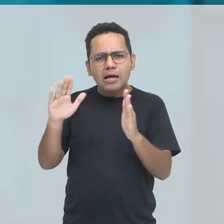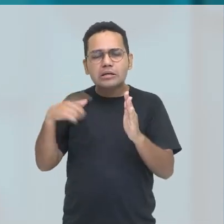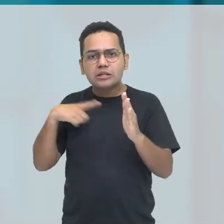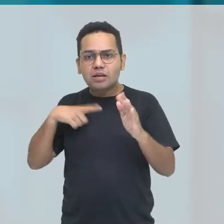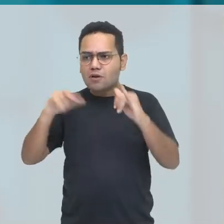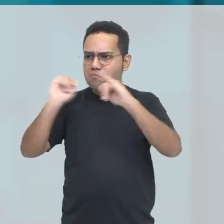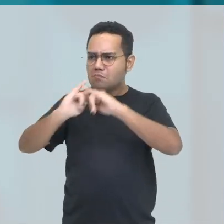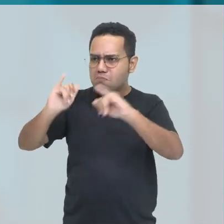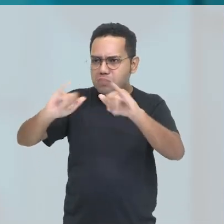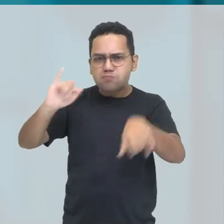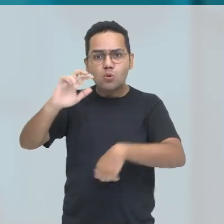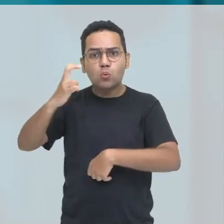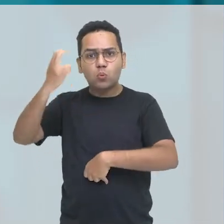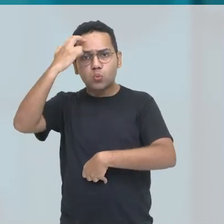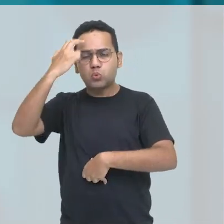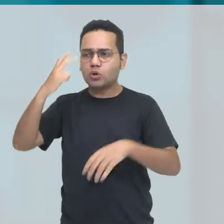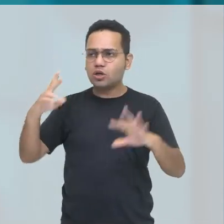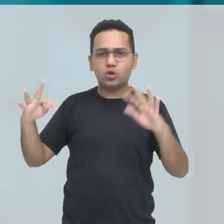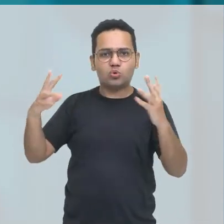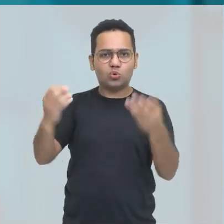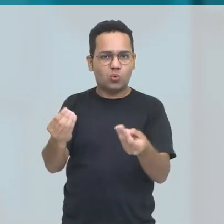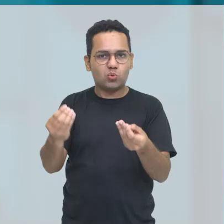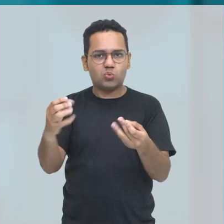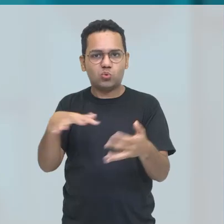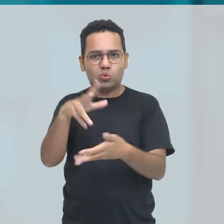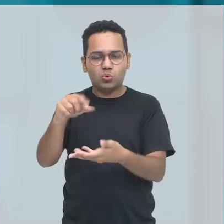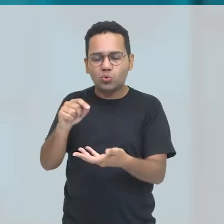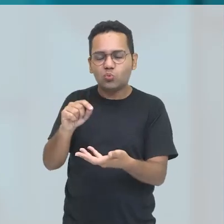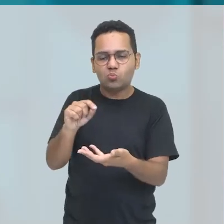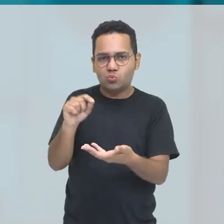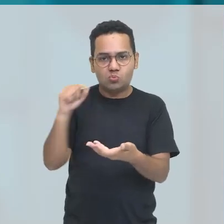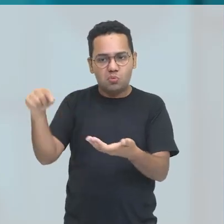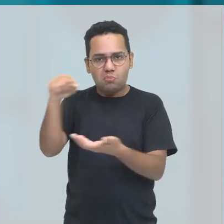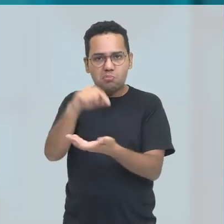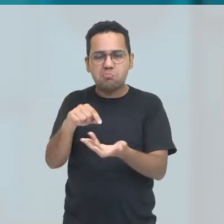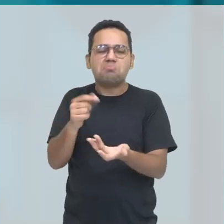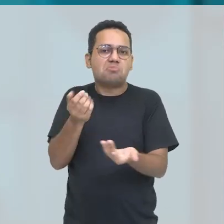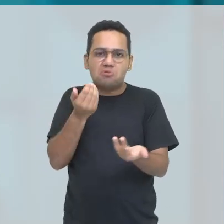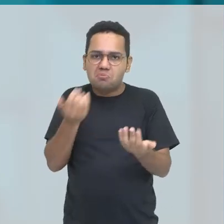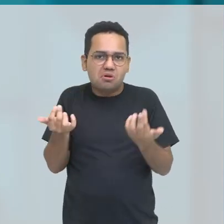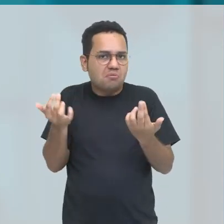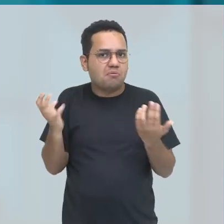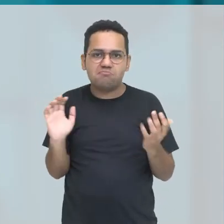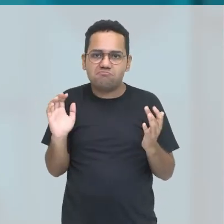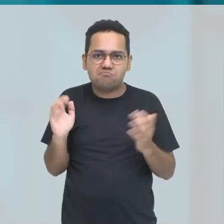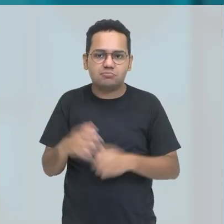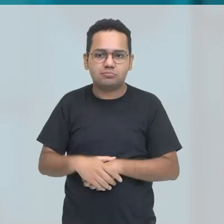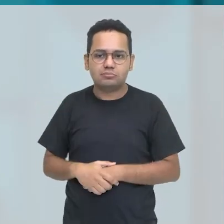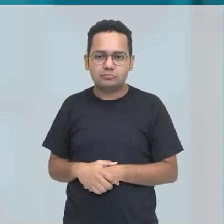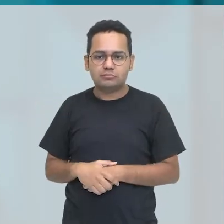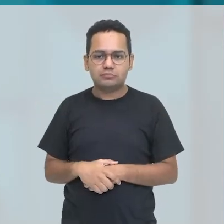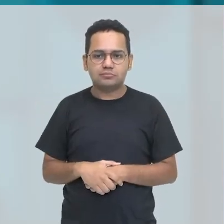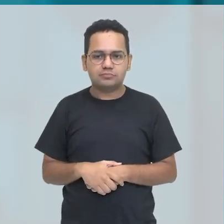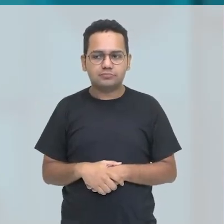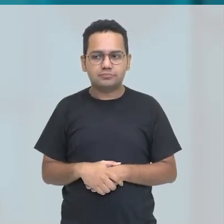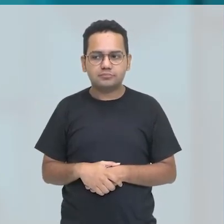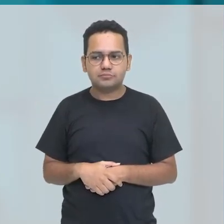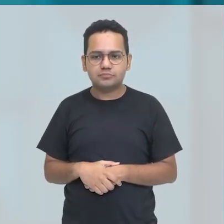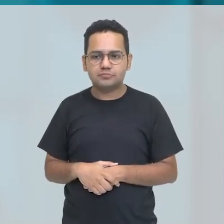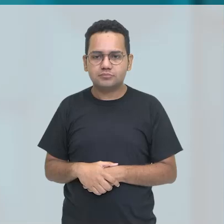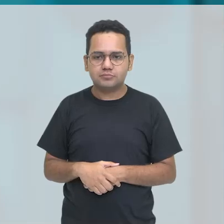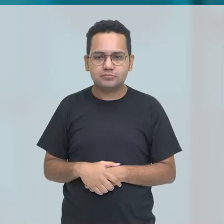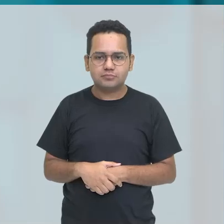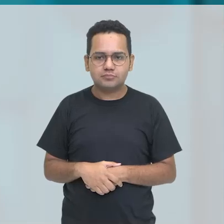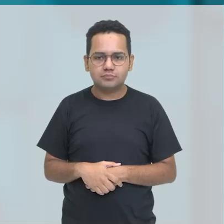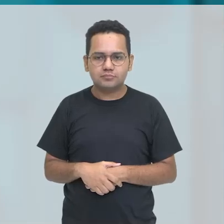teve uma origem lá. Na prática, assim, nós talvez não estaríamos comendo esse tipo de